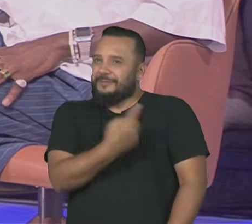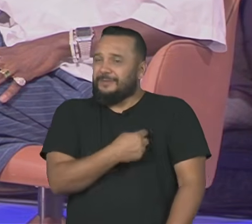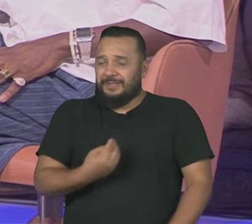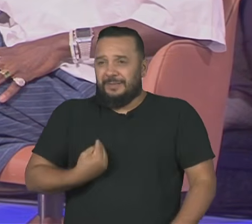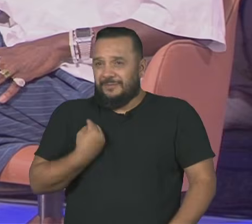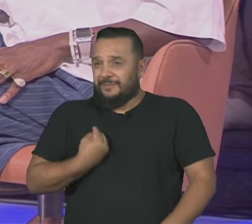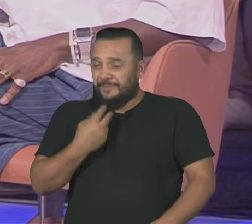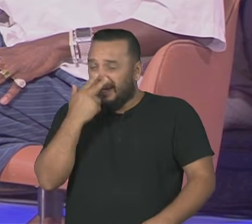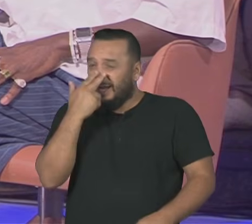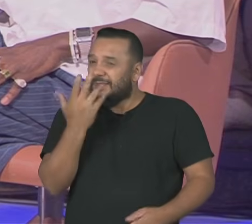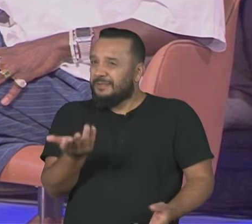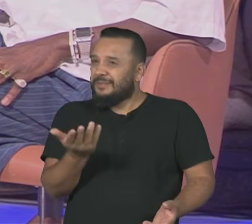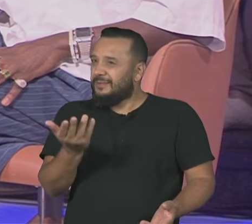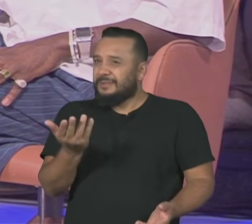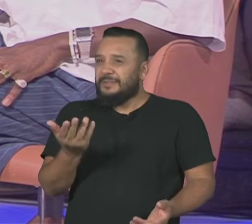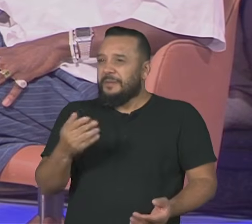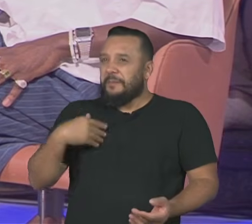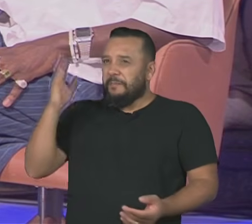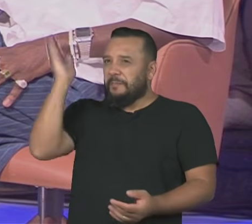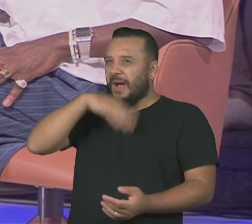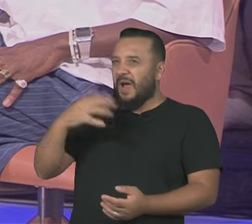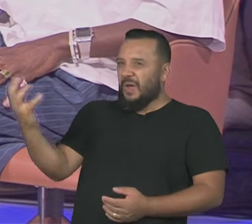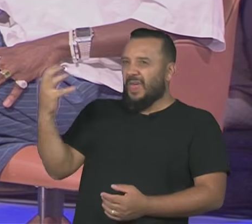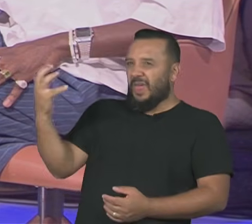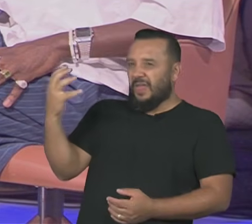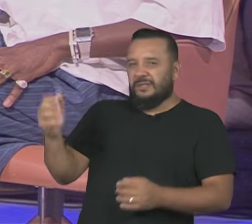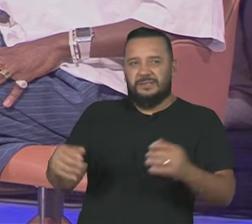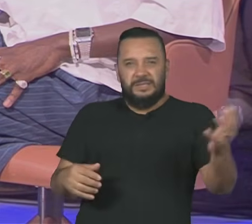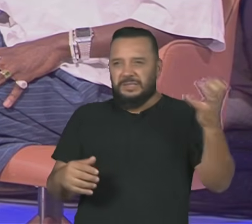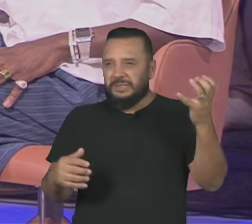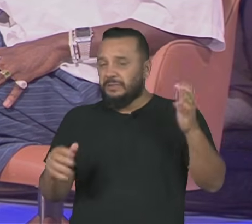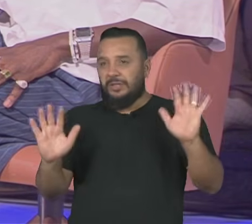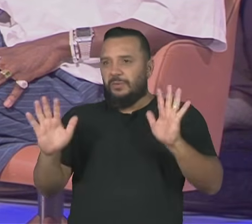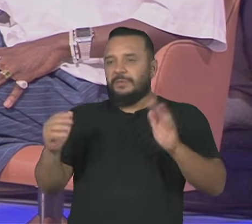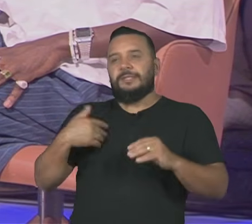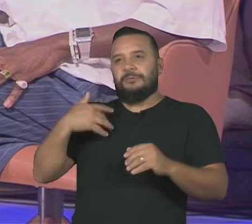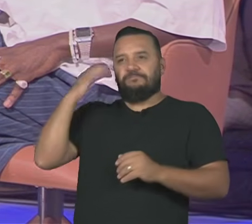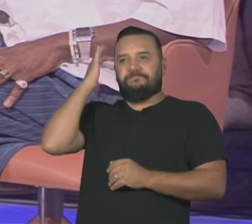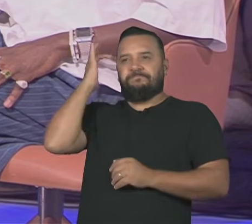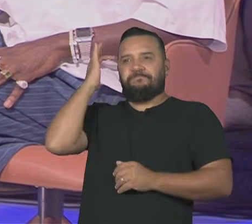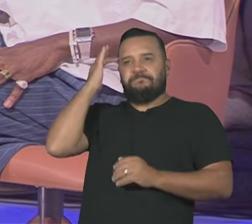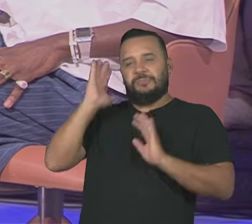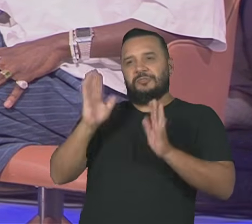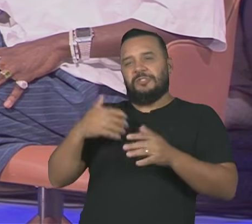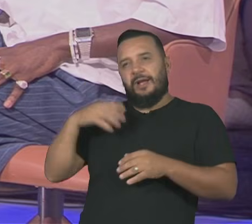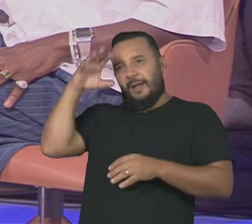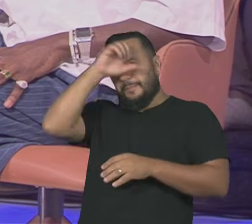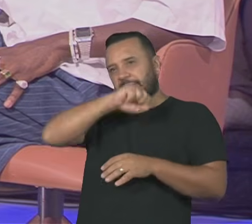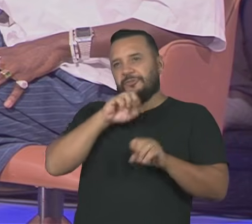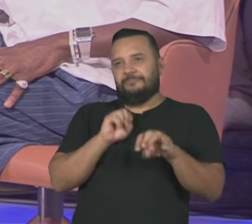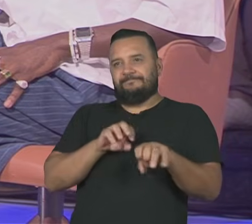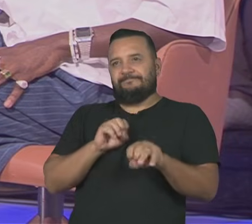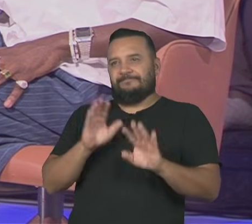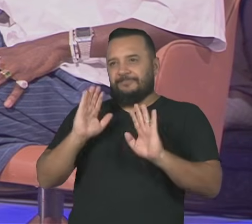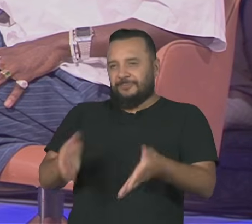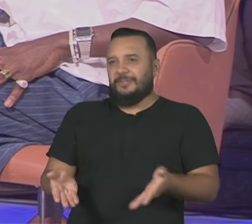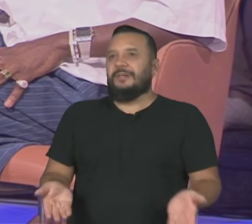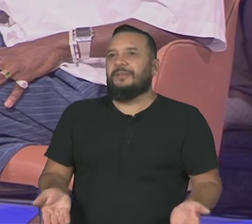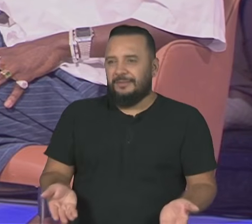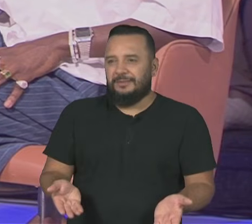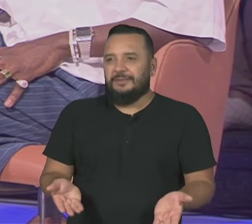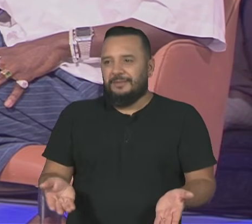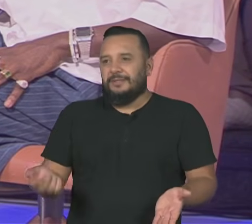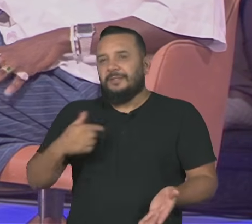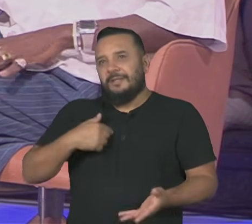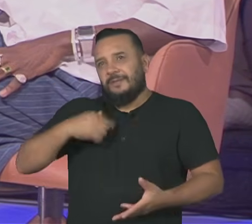todos os males e todas as barreiras e todos os preconceitos e tudo. E aí eu entendi que eu